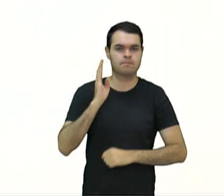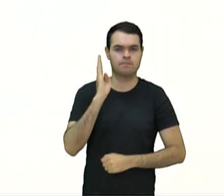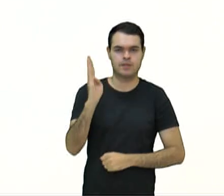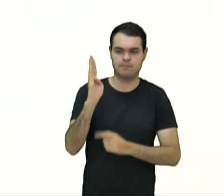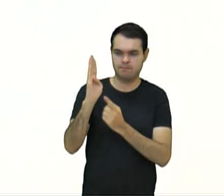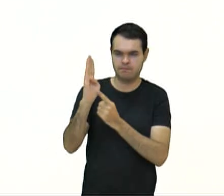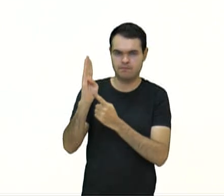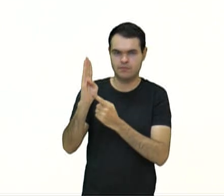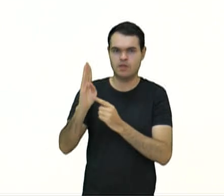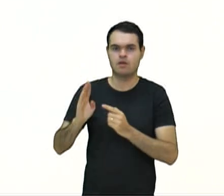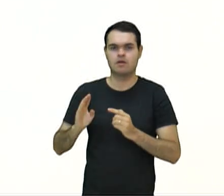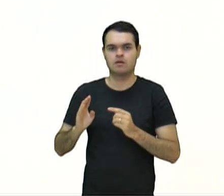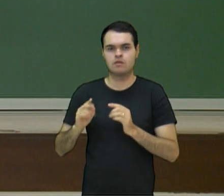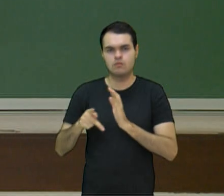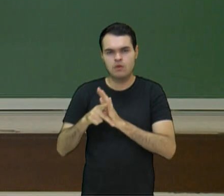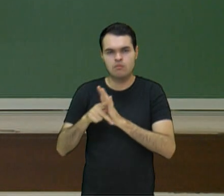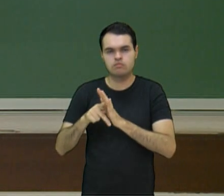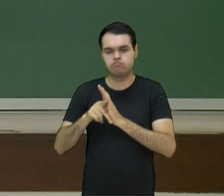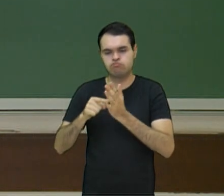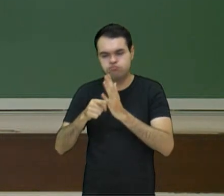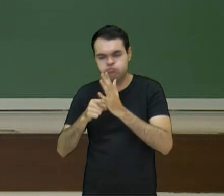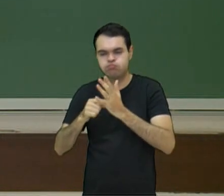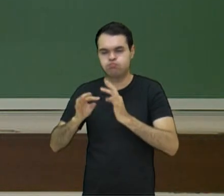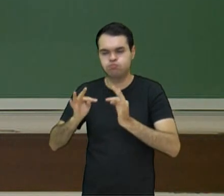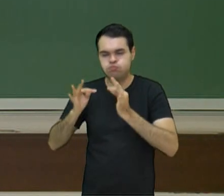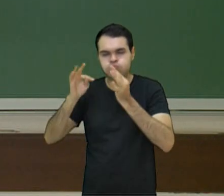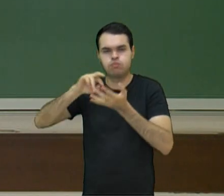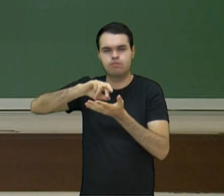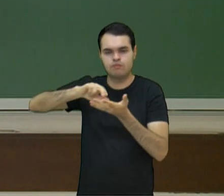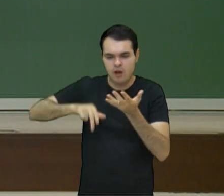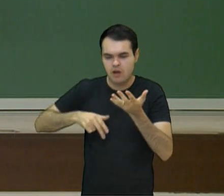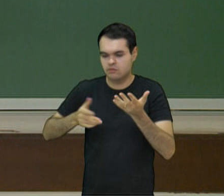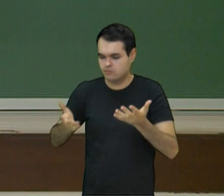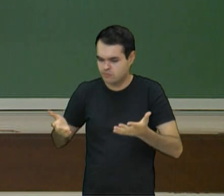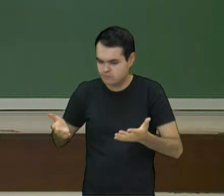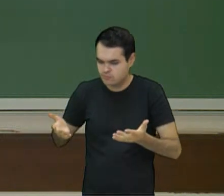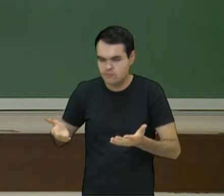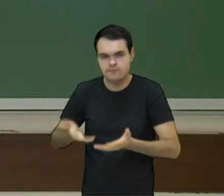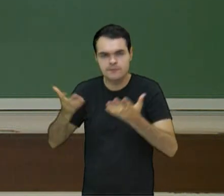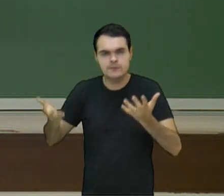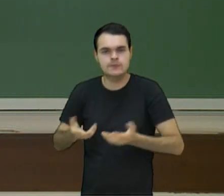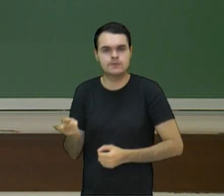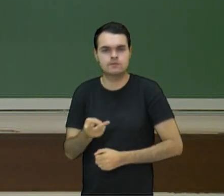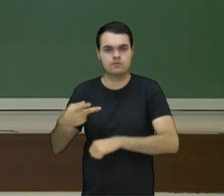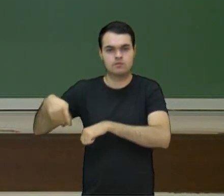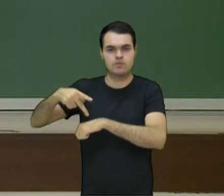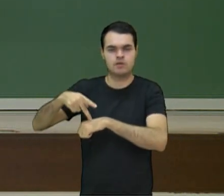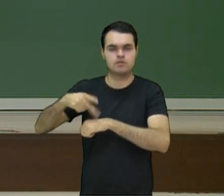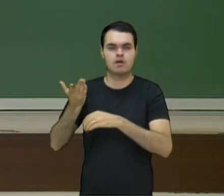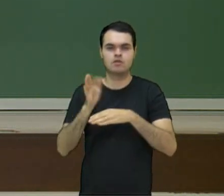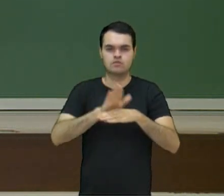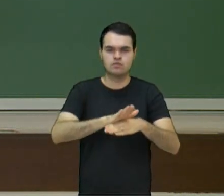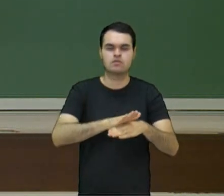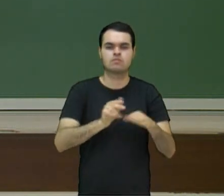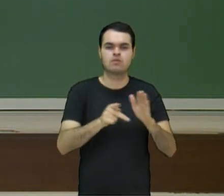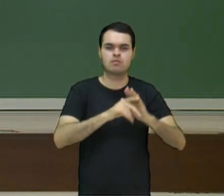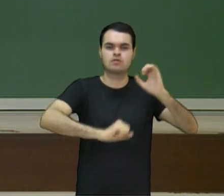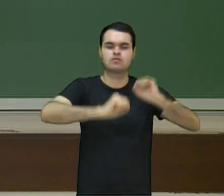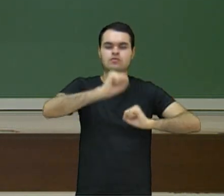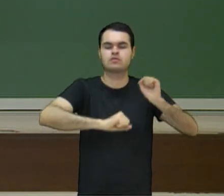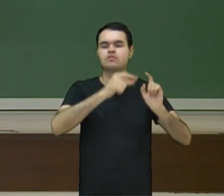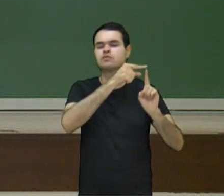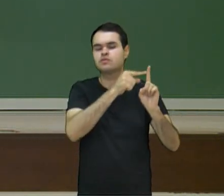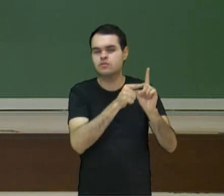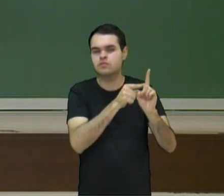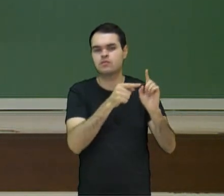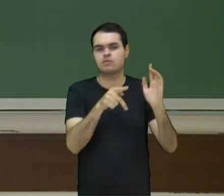Essa mecanização, né, da agropecuária, da agricultura e da pecuária nesses países favorece a indústria. Que tipo de indústria?